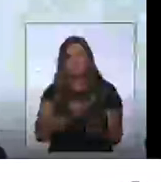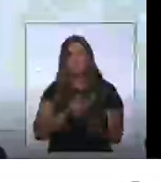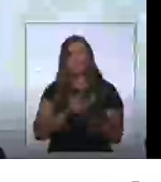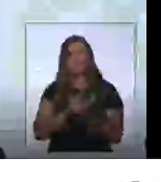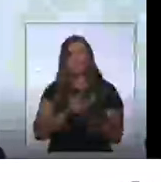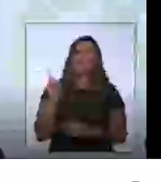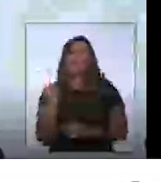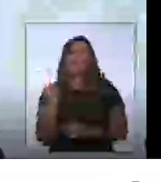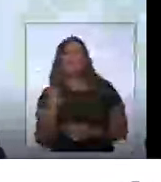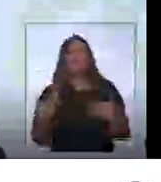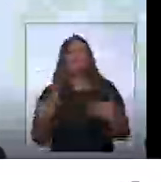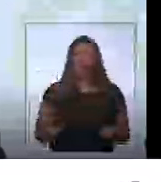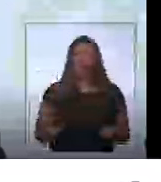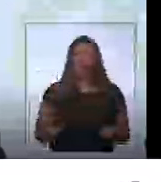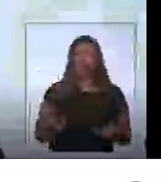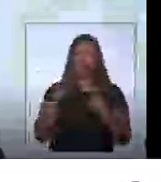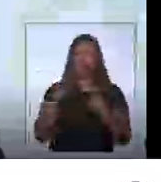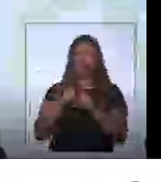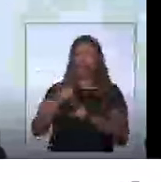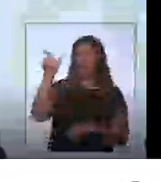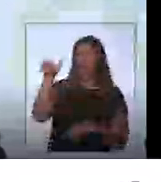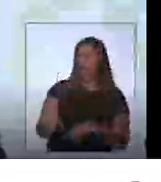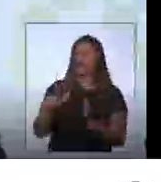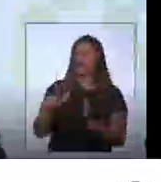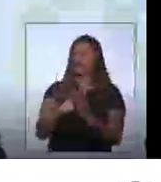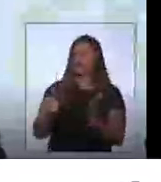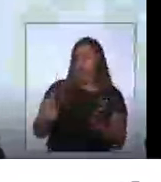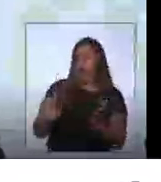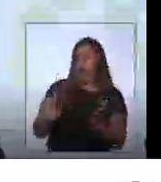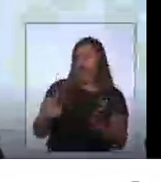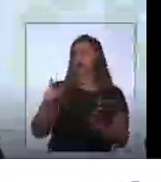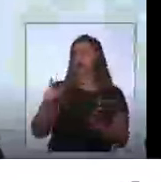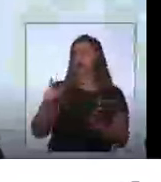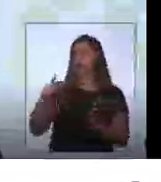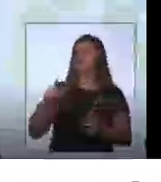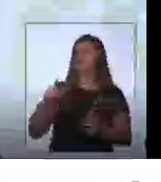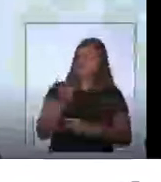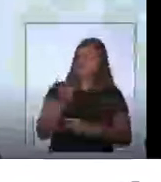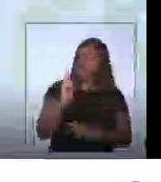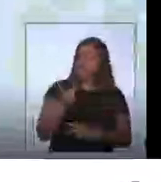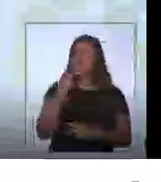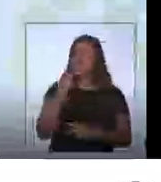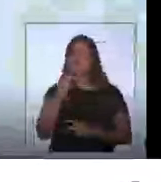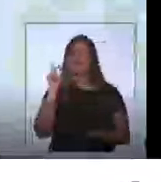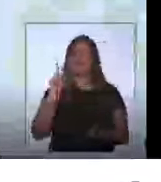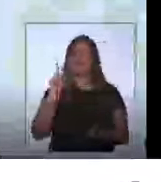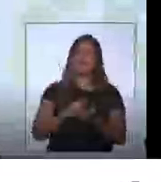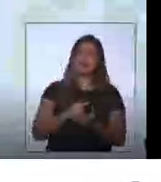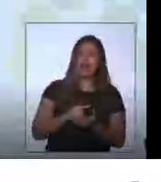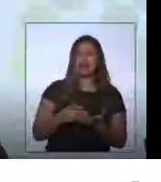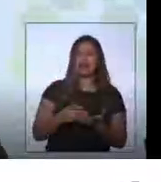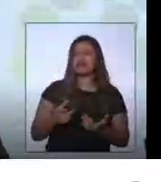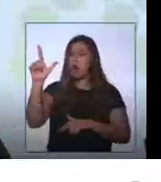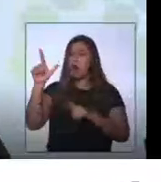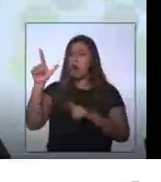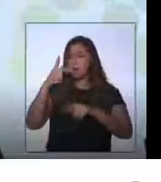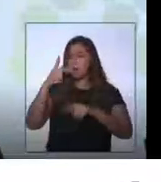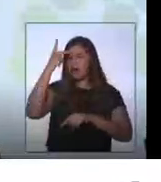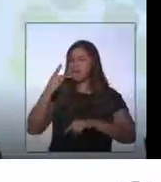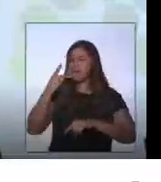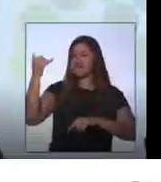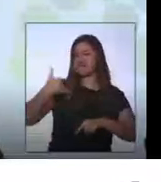naqueles jornalistas que você sabe que, olha, esse jornalista sempre aponta um caminho e nunca foi desmentido por outros meios